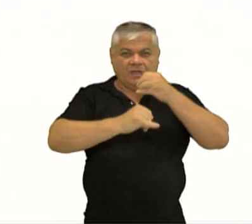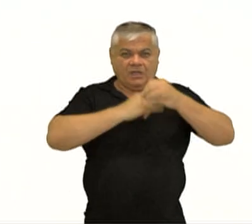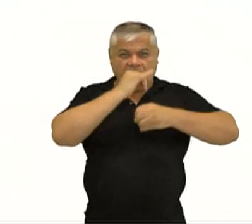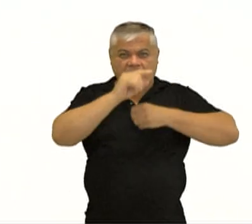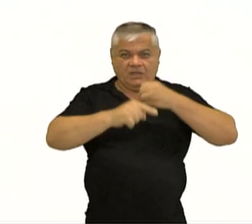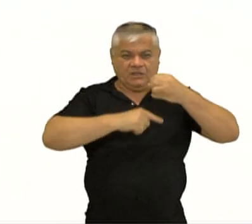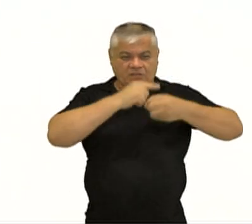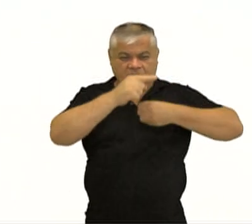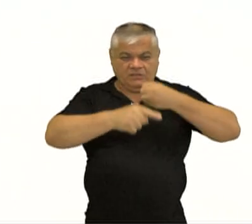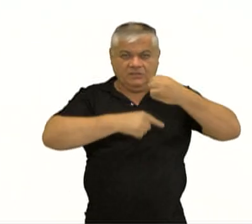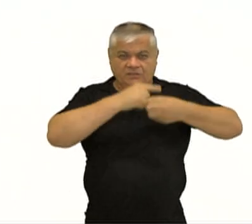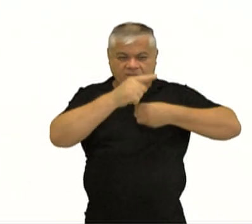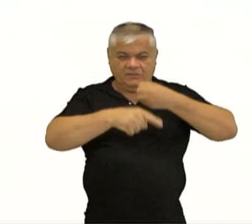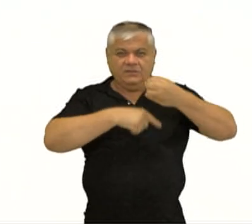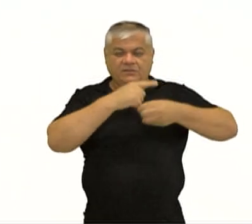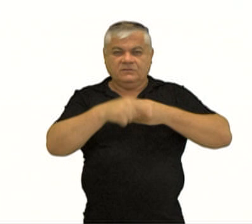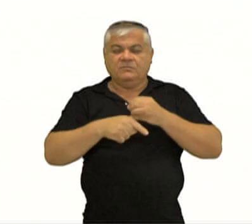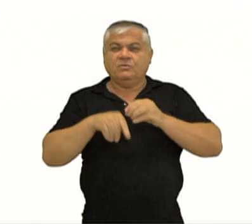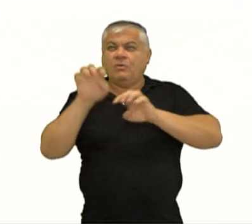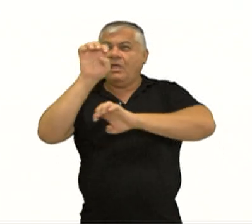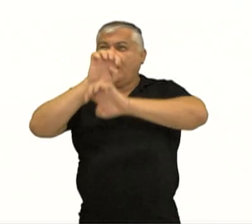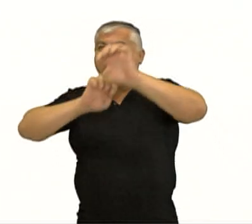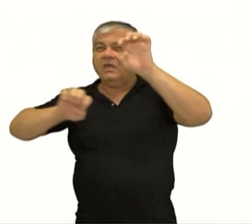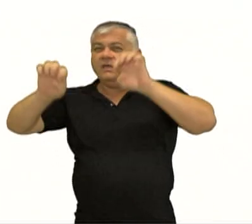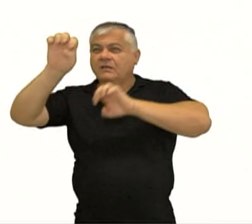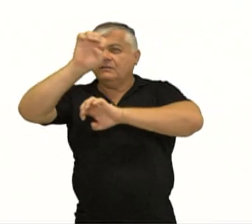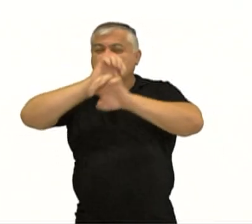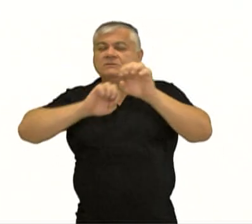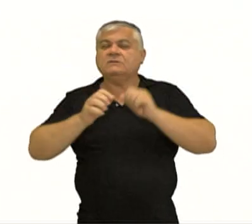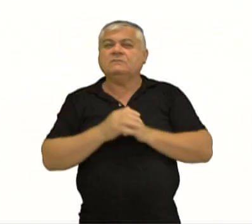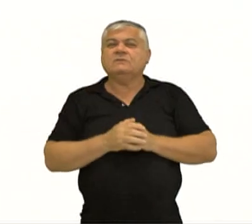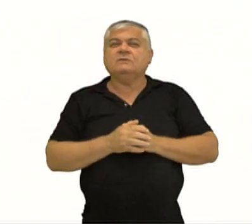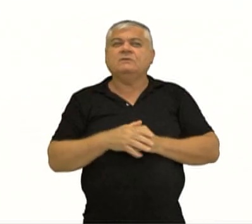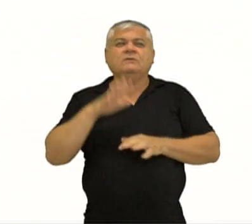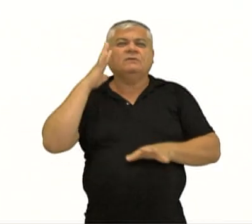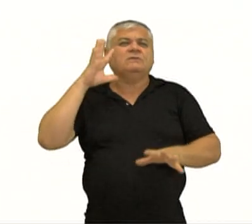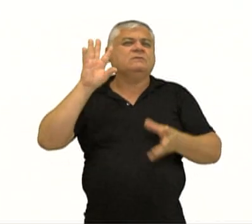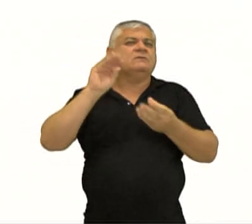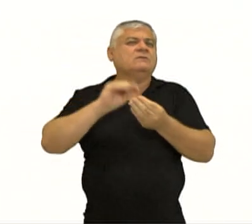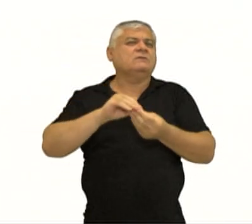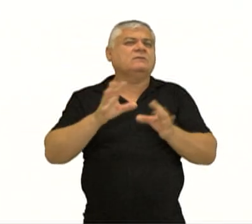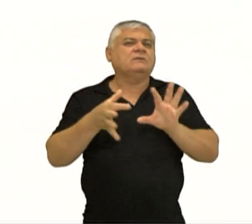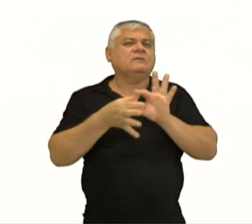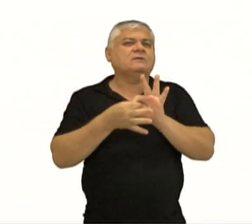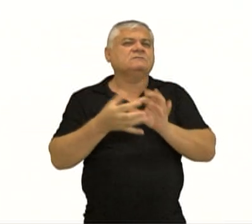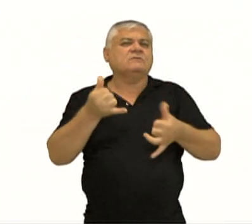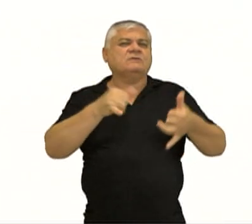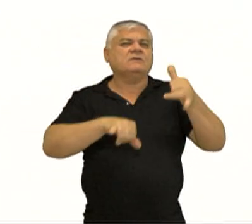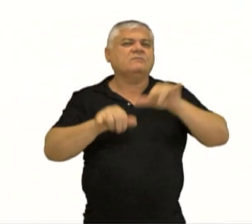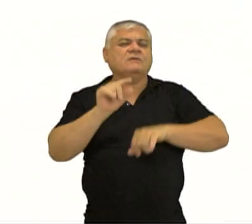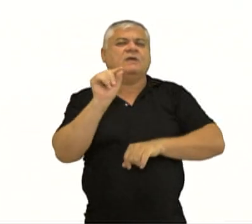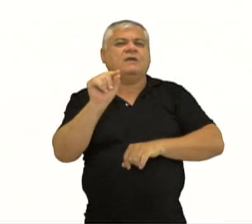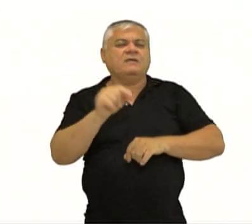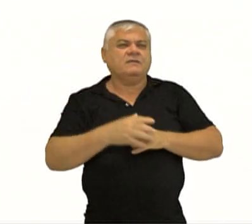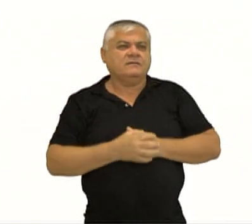ilhas mergulhadas em um mar de elétrons, podemos concluir que a ligação química que ocorre olha lá,